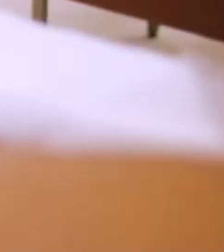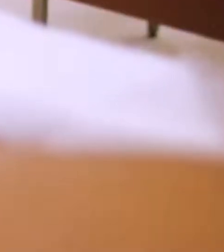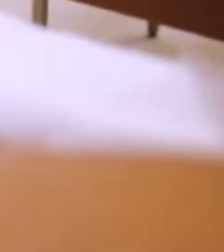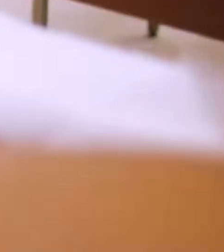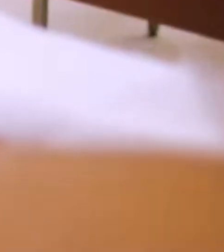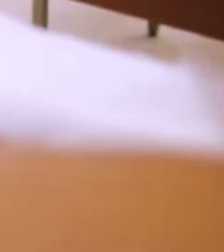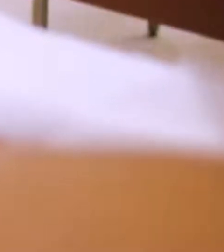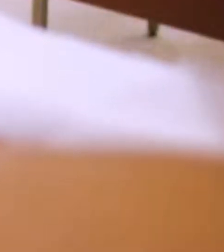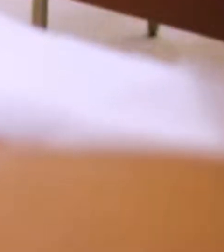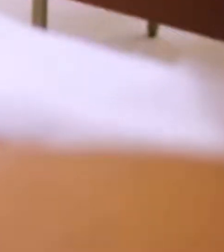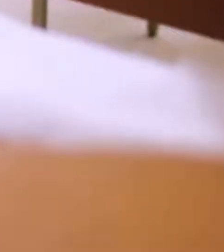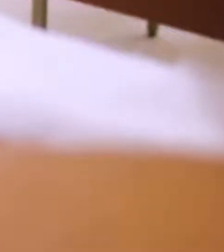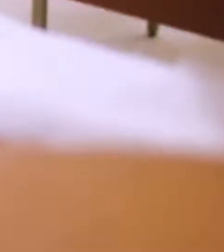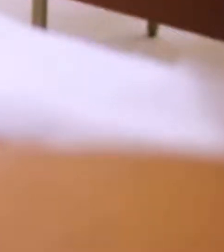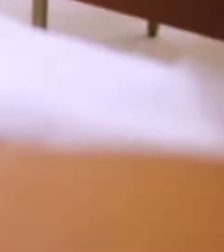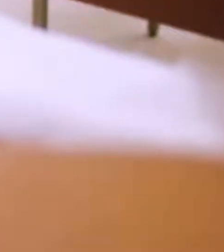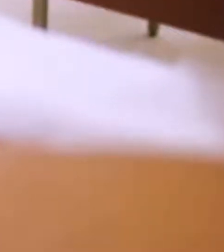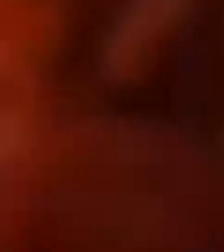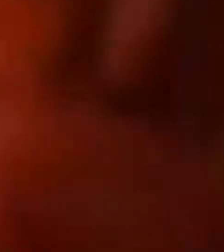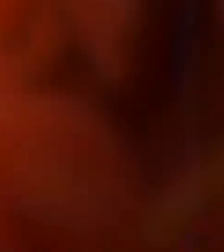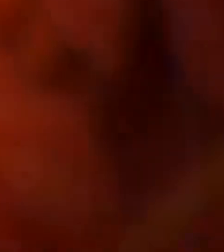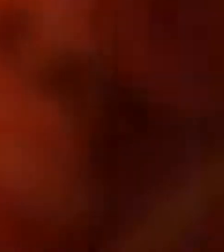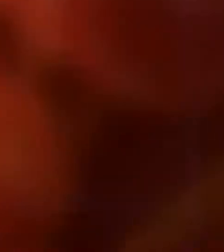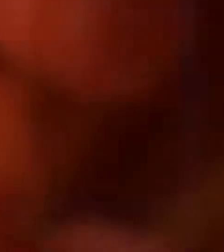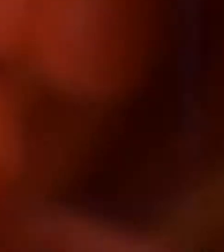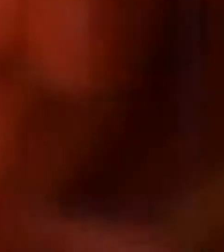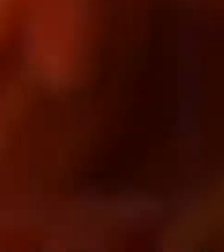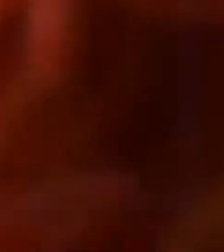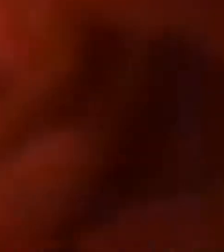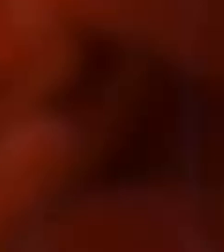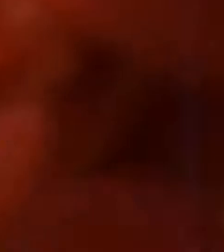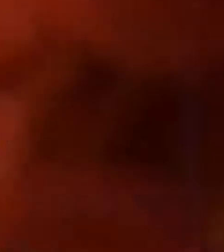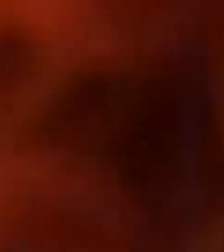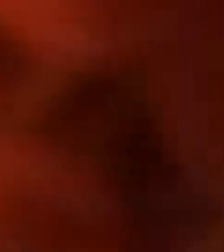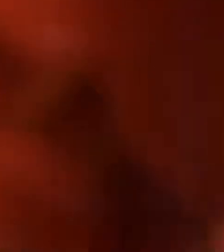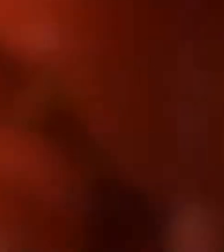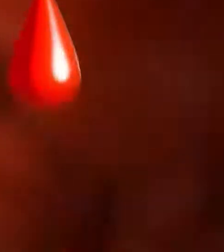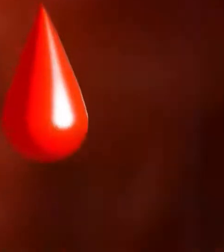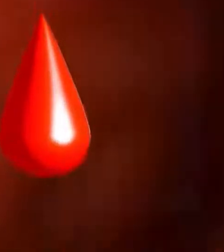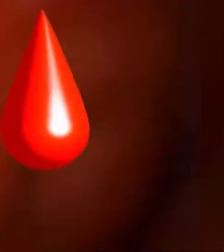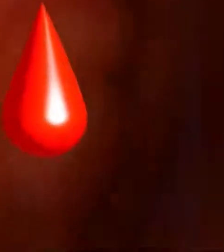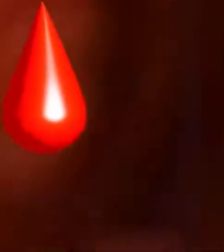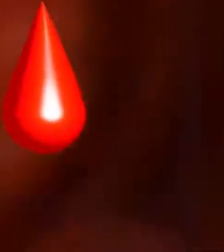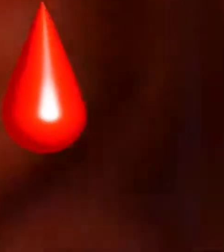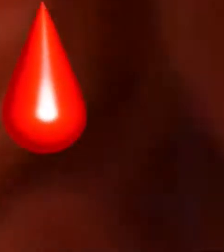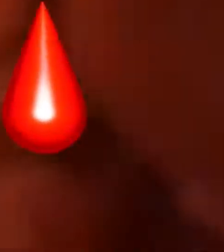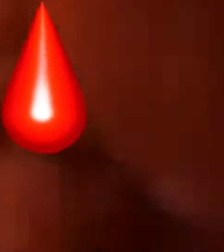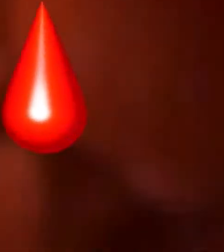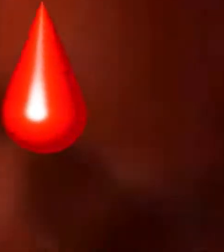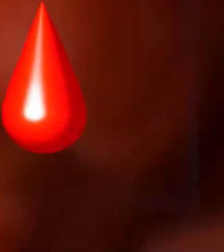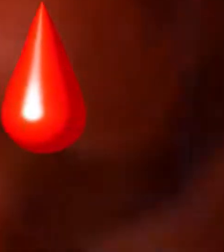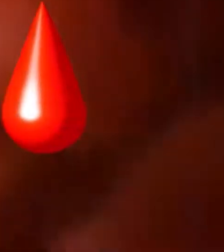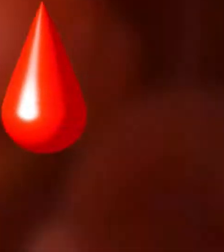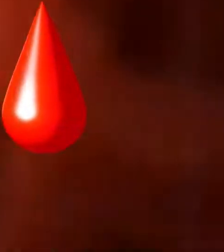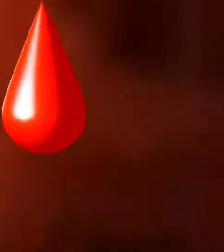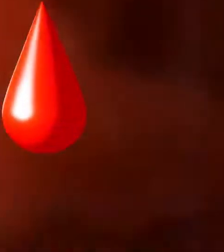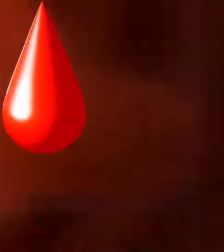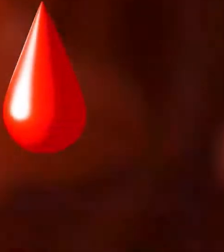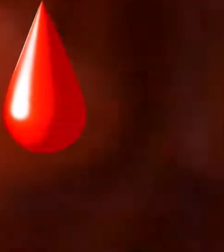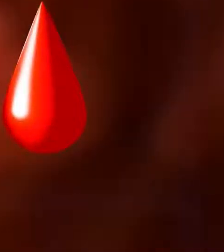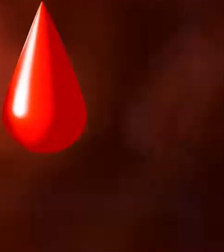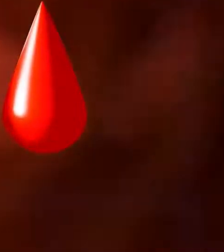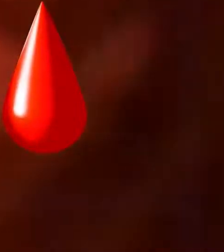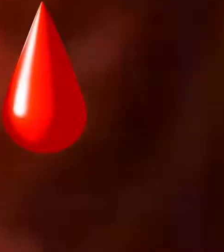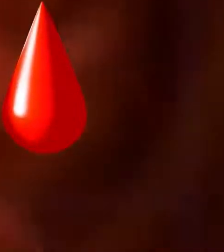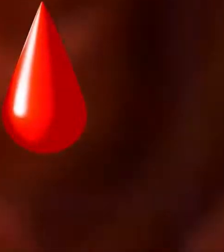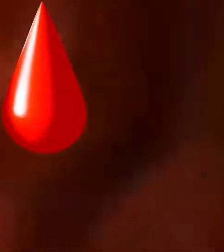Ele demonstra a característica no teu sangue de um componente, né? Seria o antígeno. Ele tem o A, que é uma convenção, ou ele